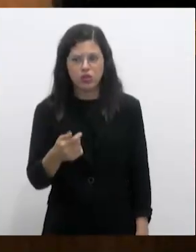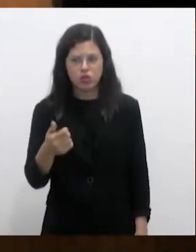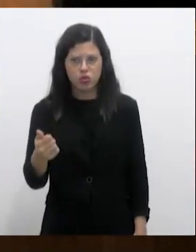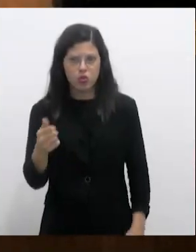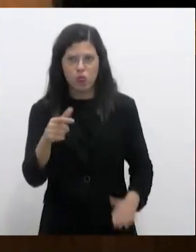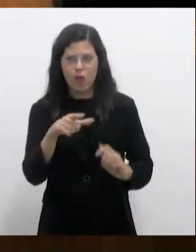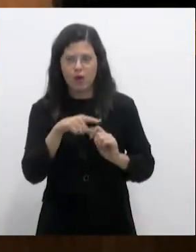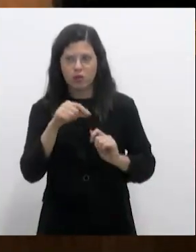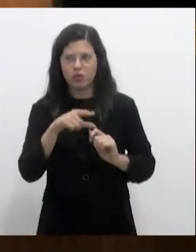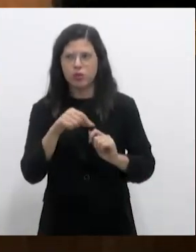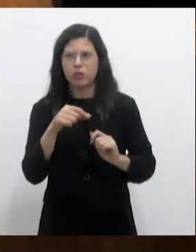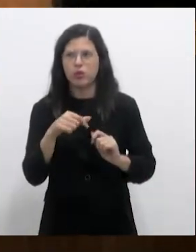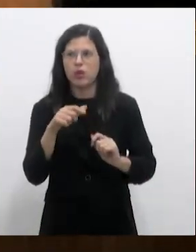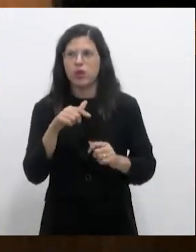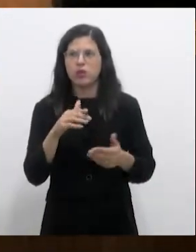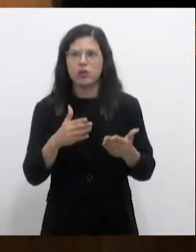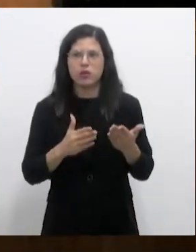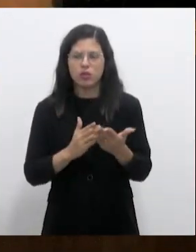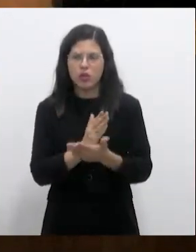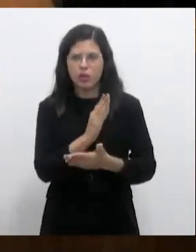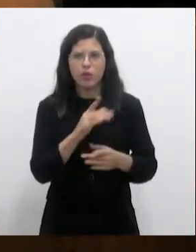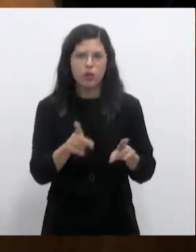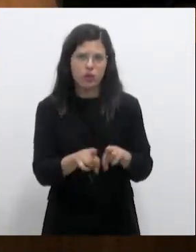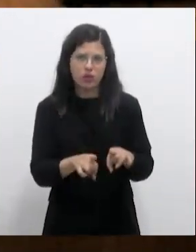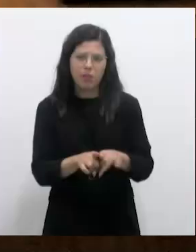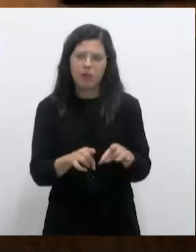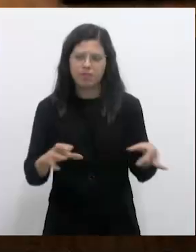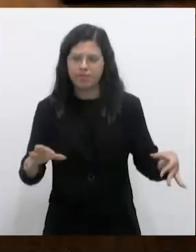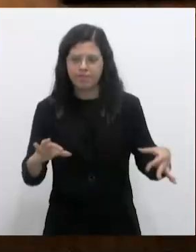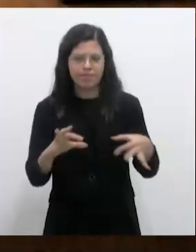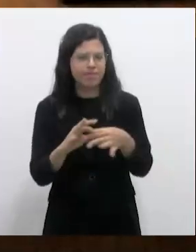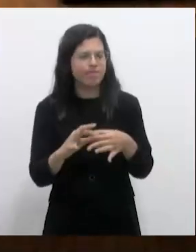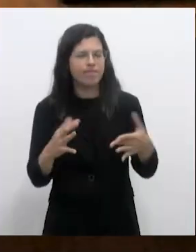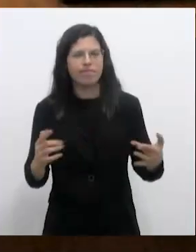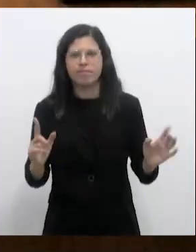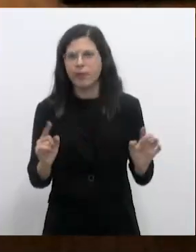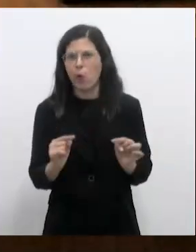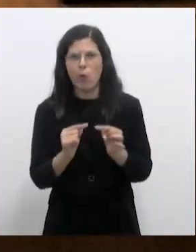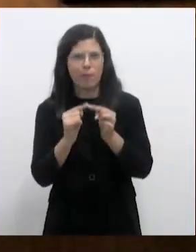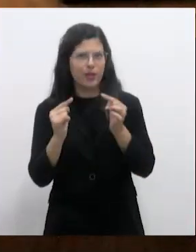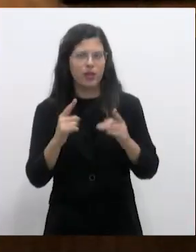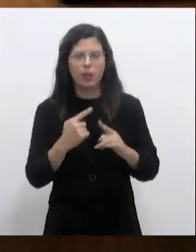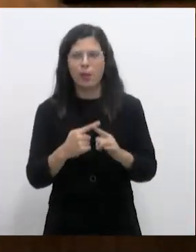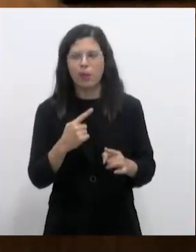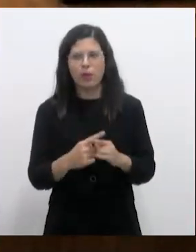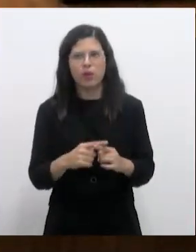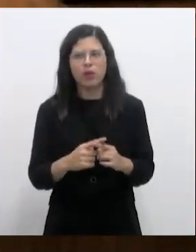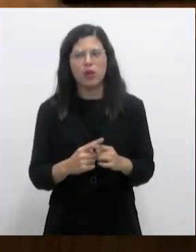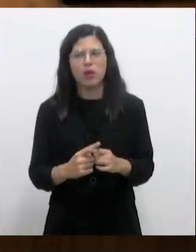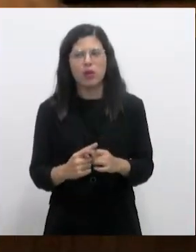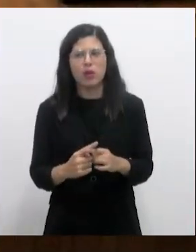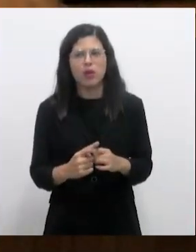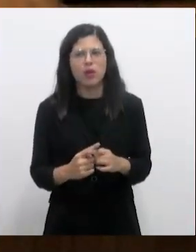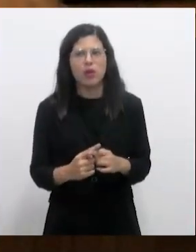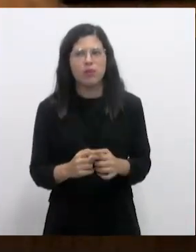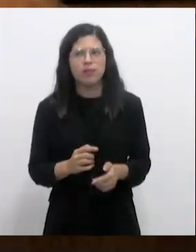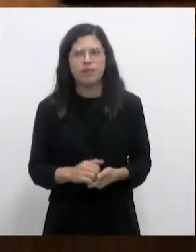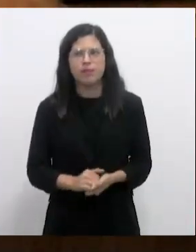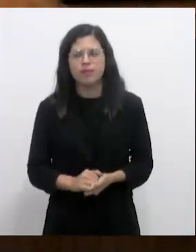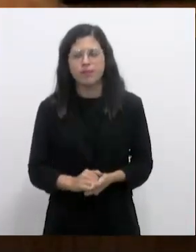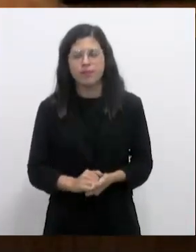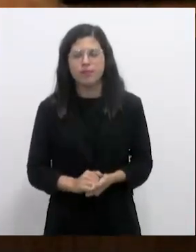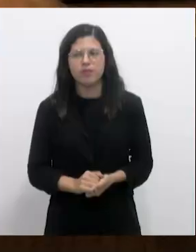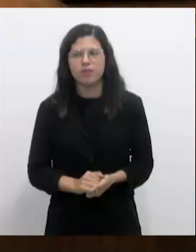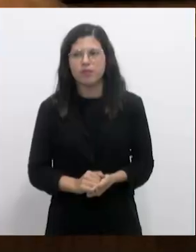e isso que a gente aprovou agora dialoga bem, porque a gente considera, deputada Tia Ju, deputada